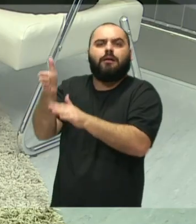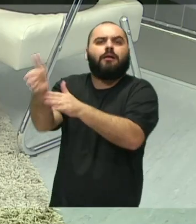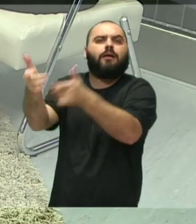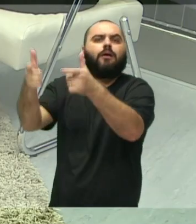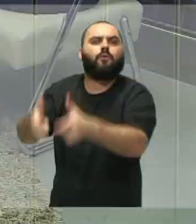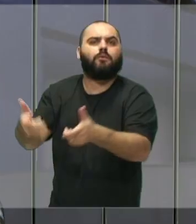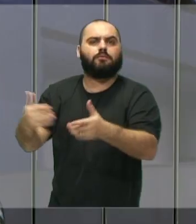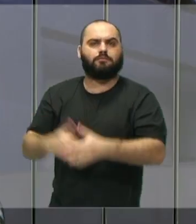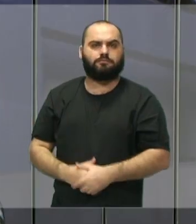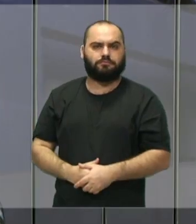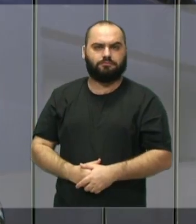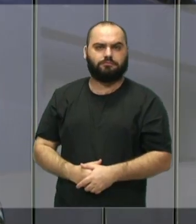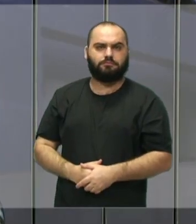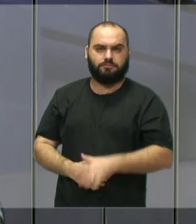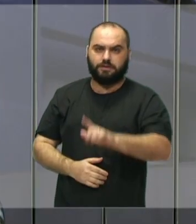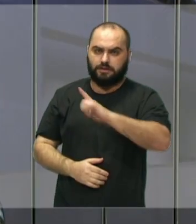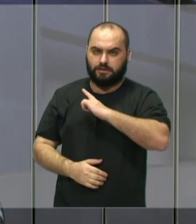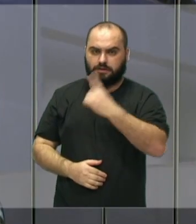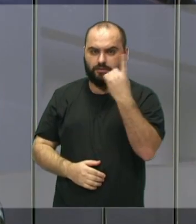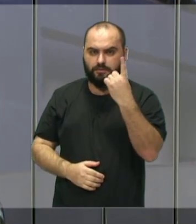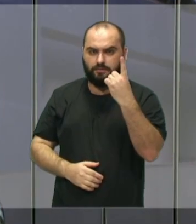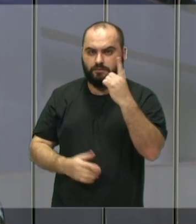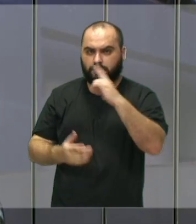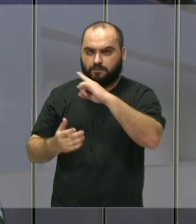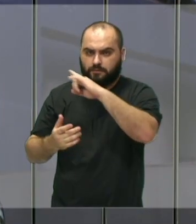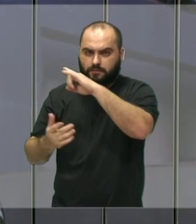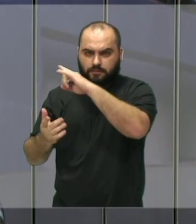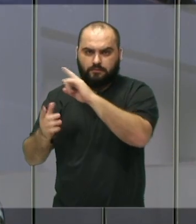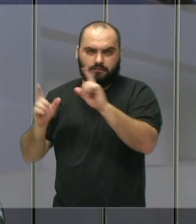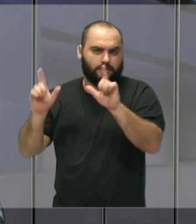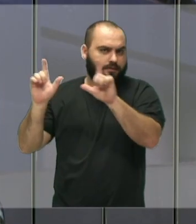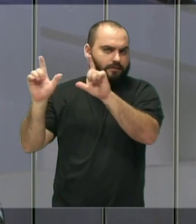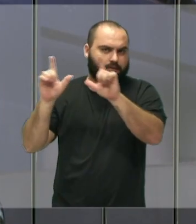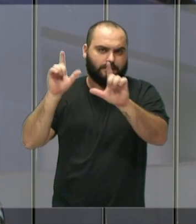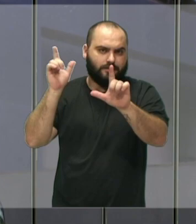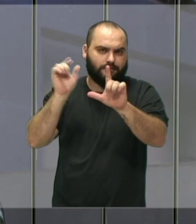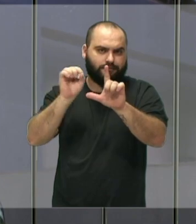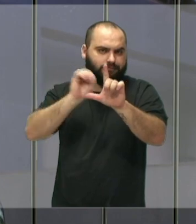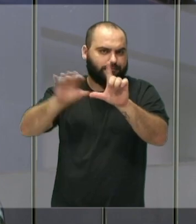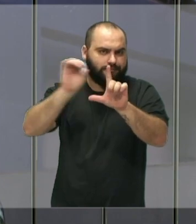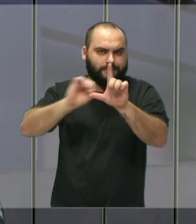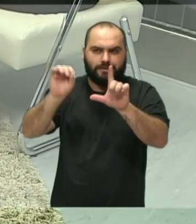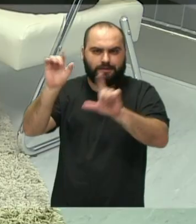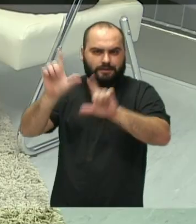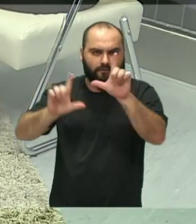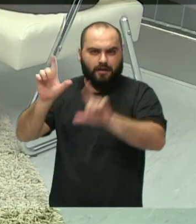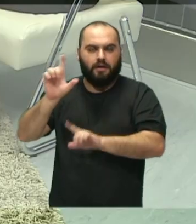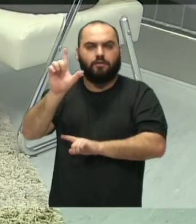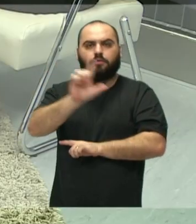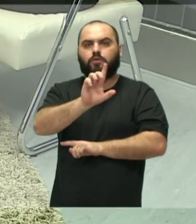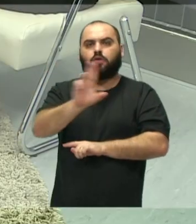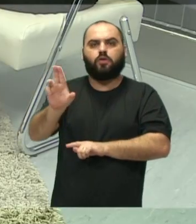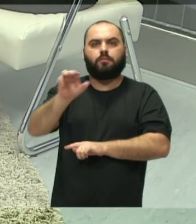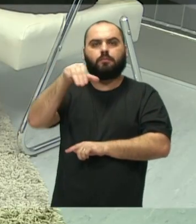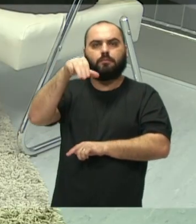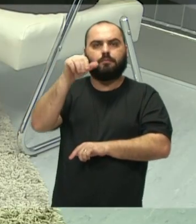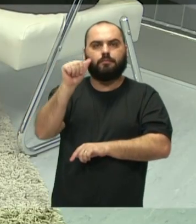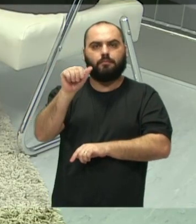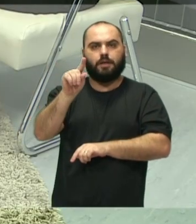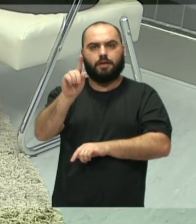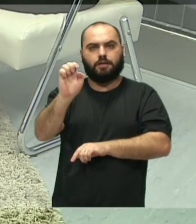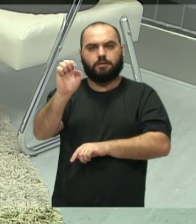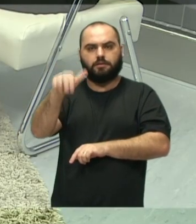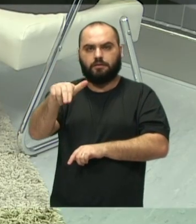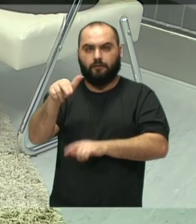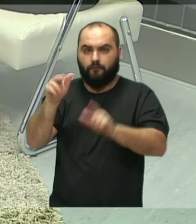dica de uma série imperdível que chama Made. Ela é imperdível. Ela é uma minissérie que ela foi focada só nessa violência, o